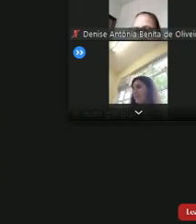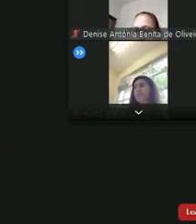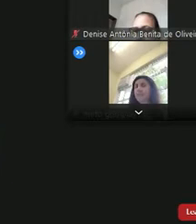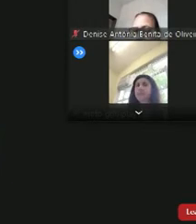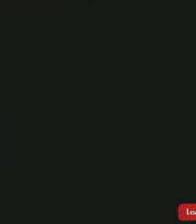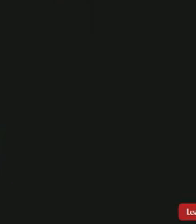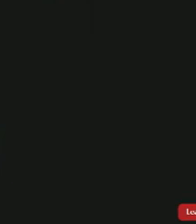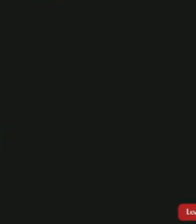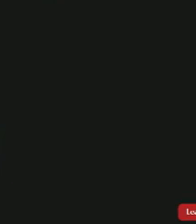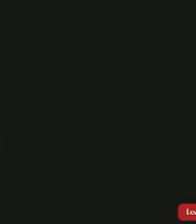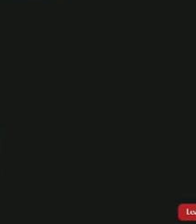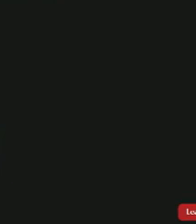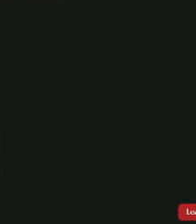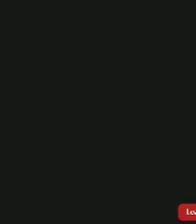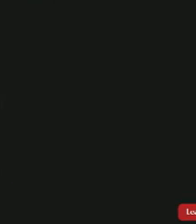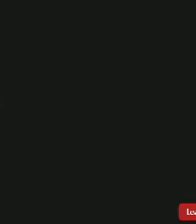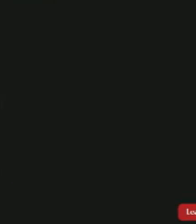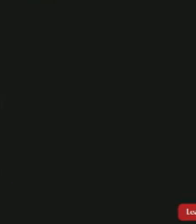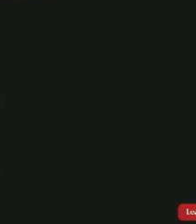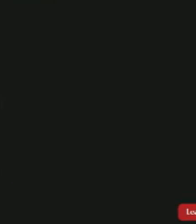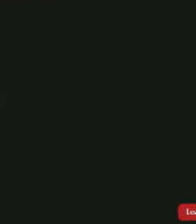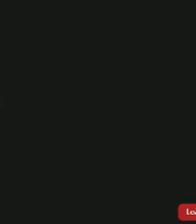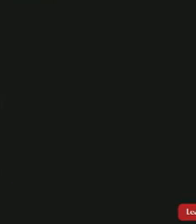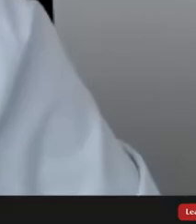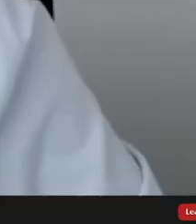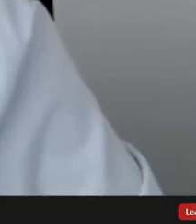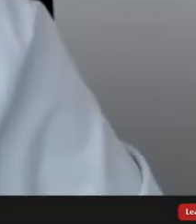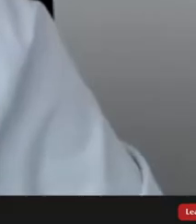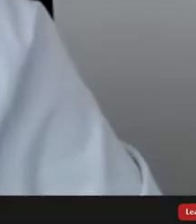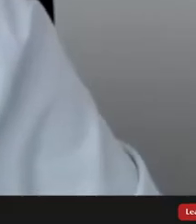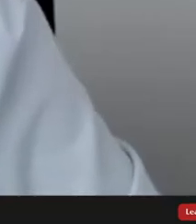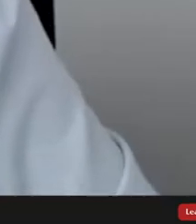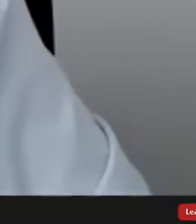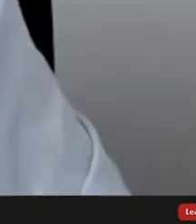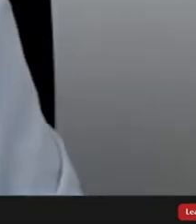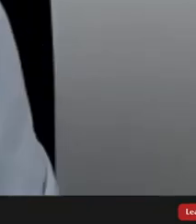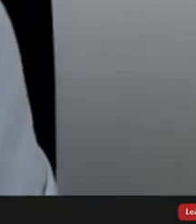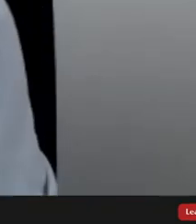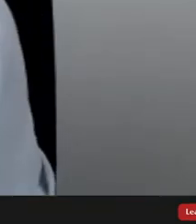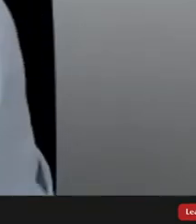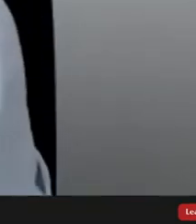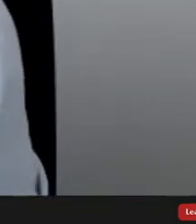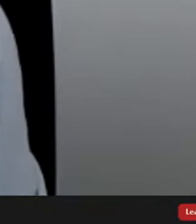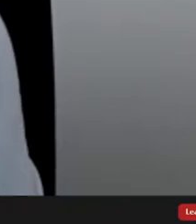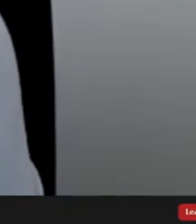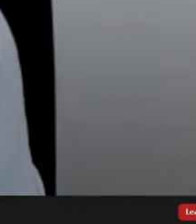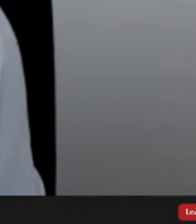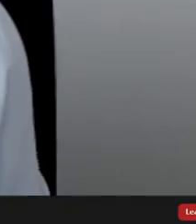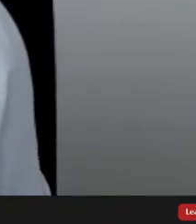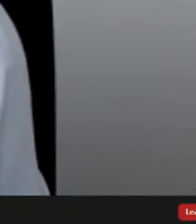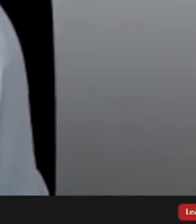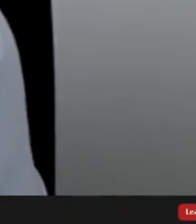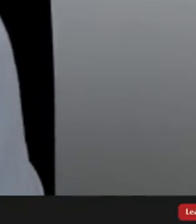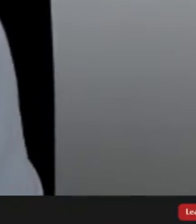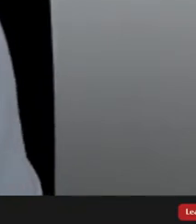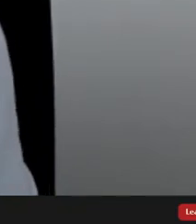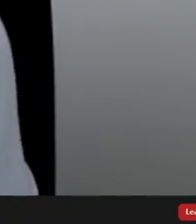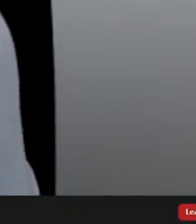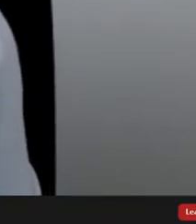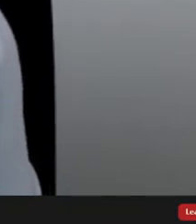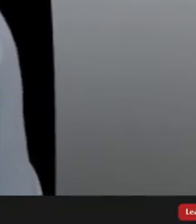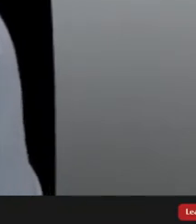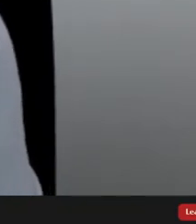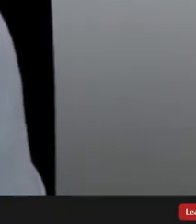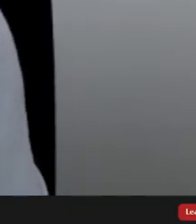representações docentes, estudantil, de servidores técnicos. Não preciso repetir o que o Flávio já expôs com